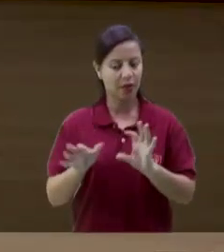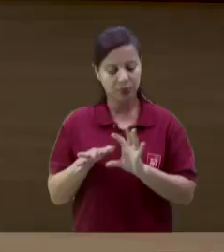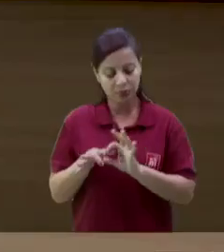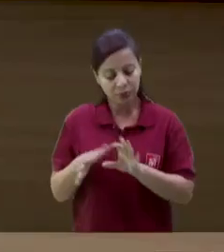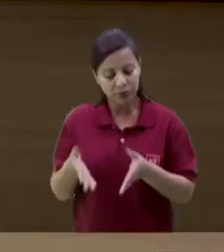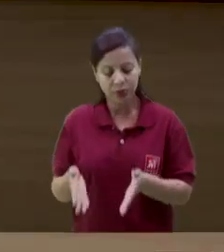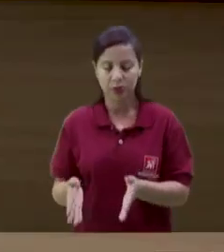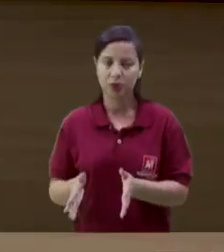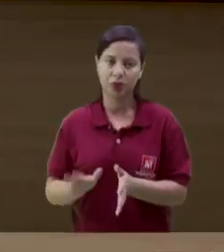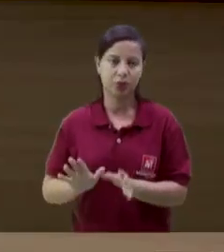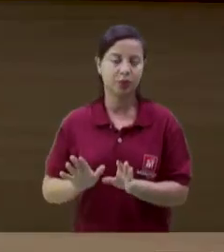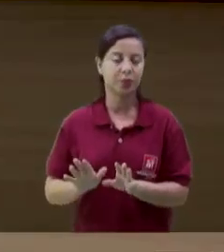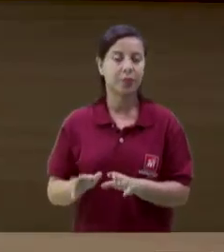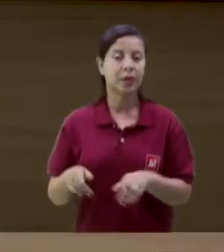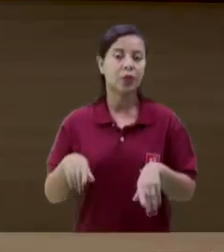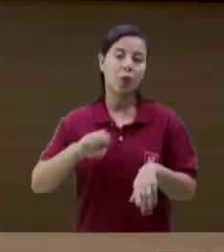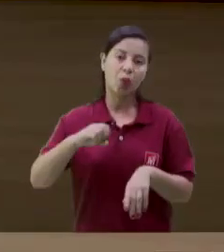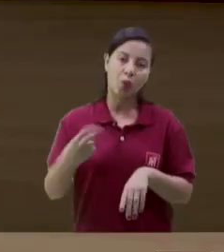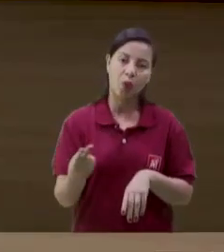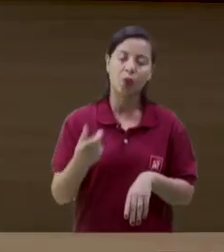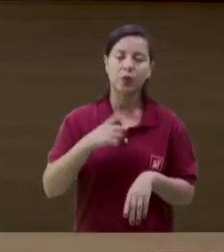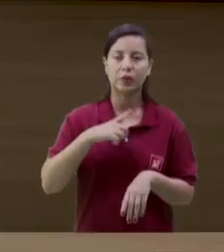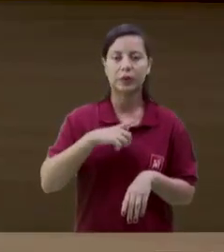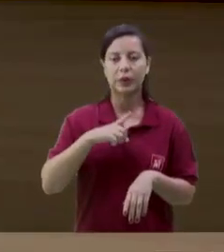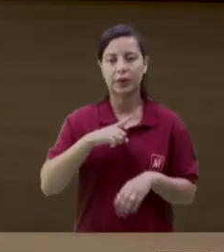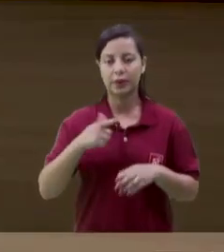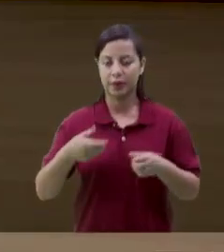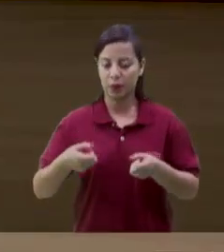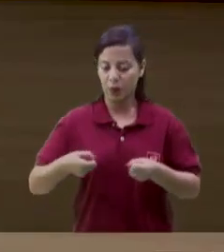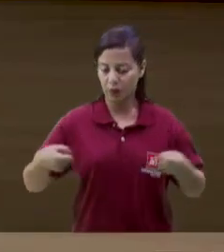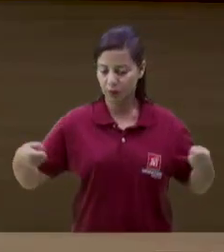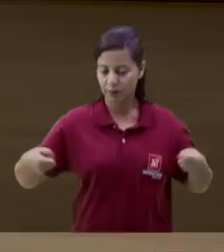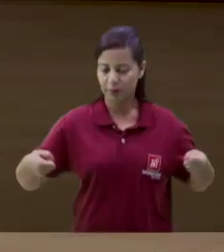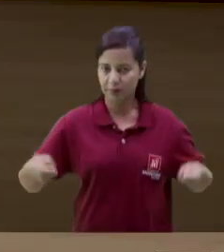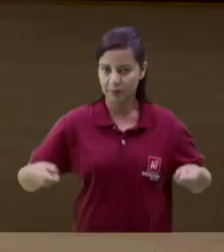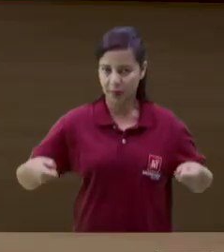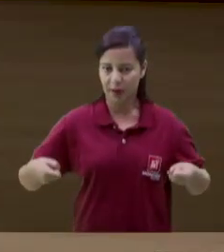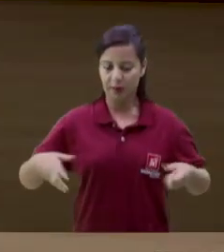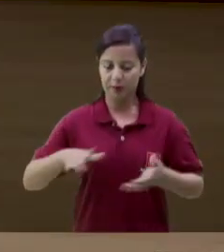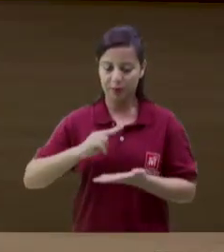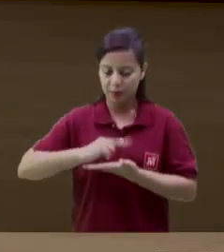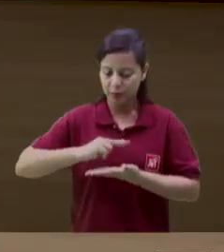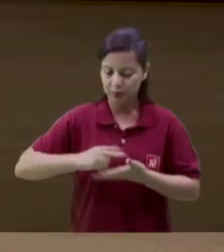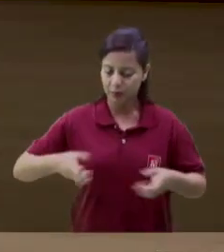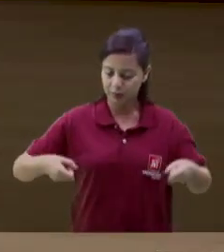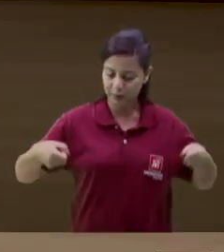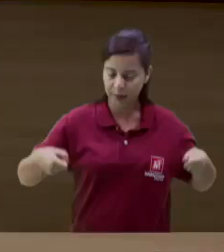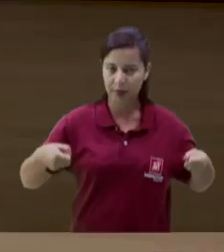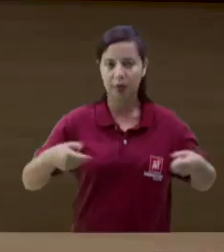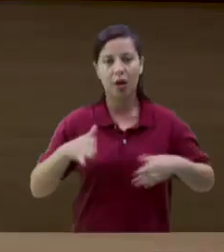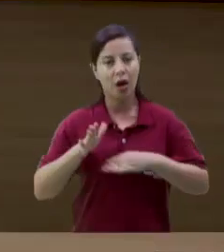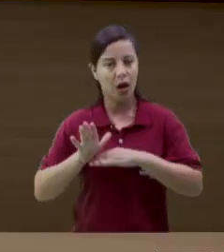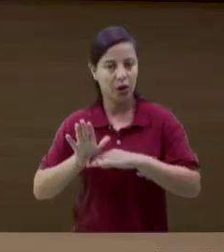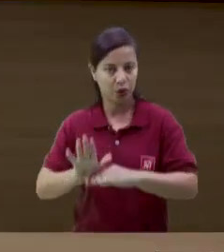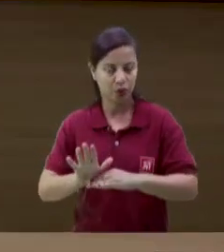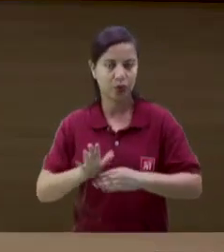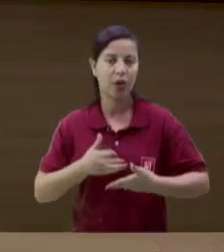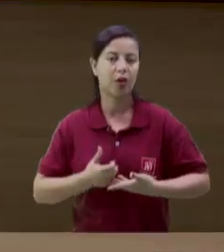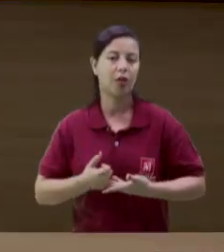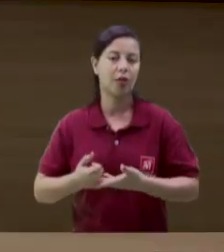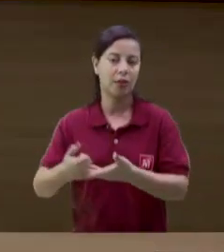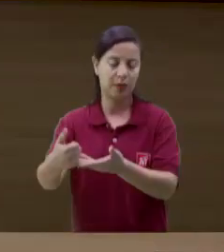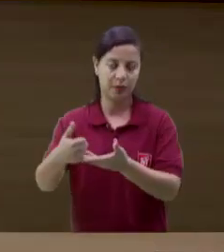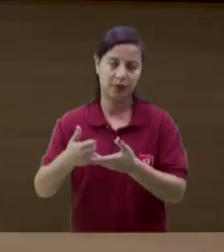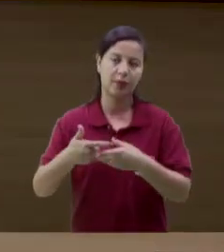tiver equipamentos especializados como prancha, colar cervical, eu preciso fazer uso deste para que eu